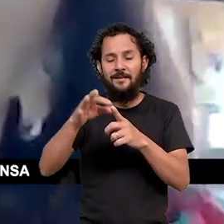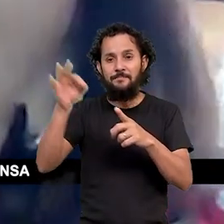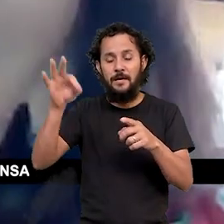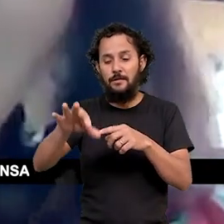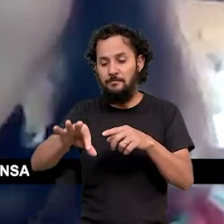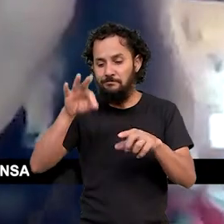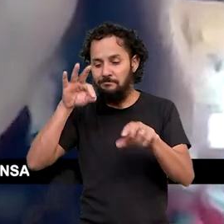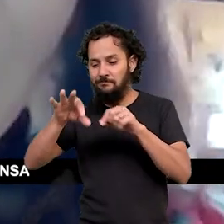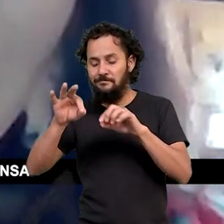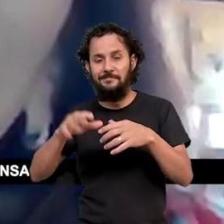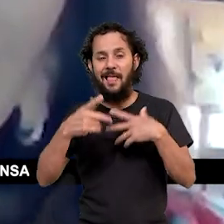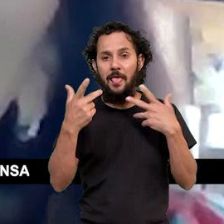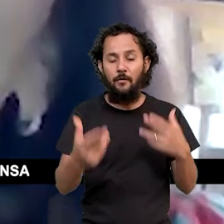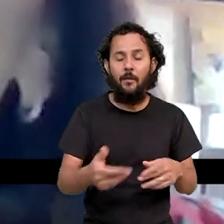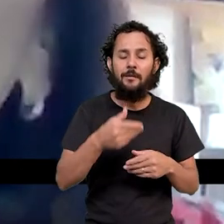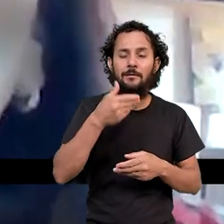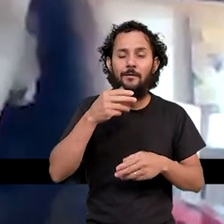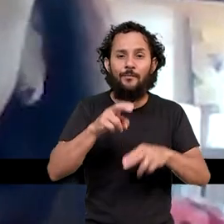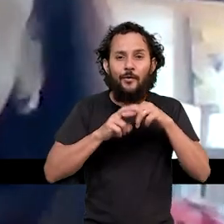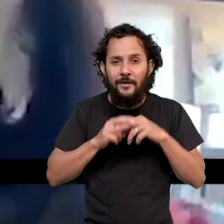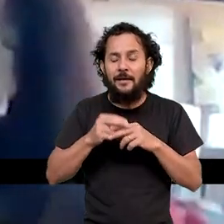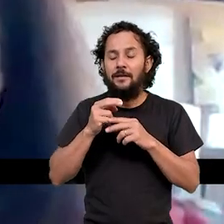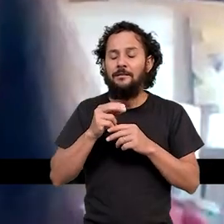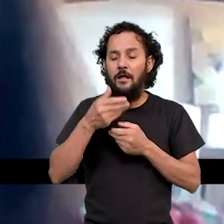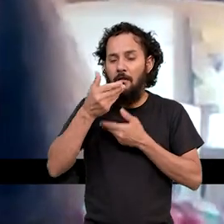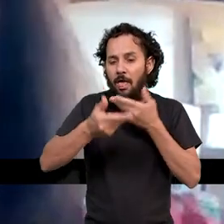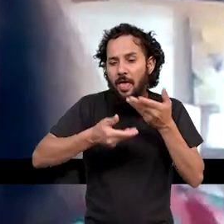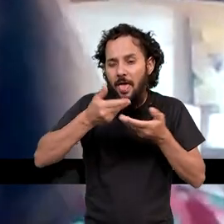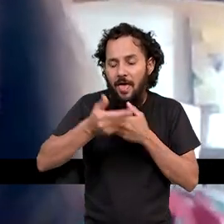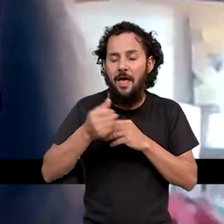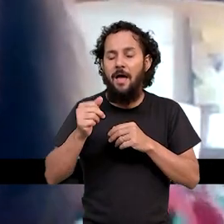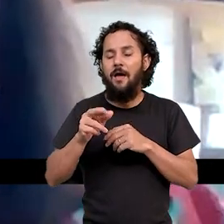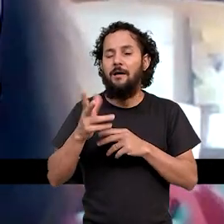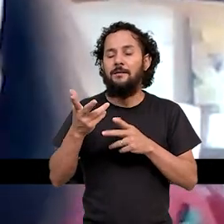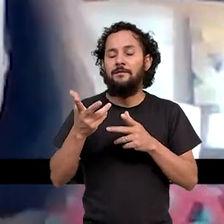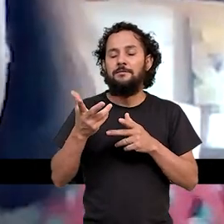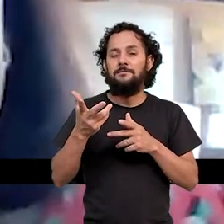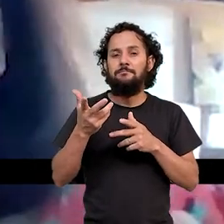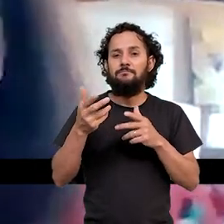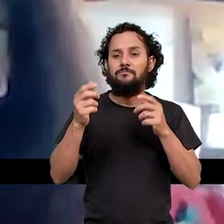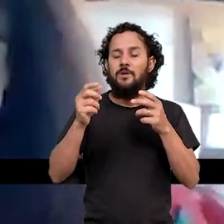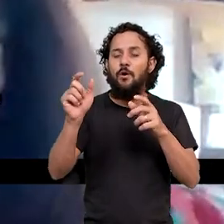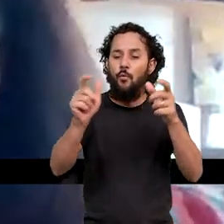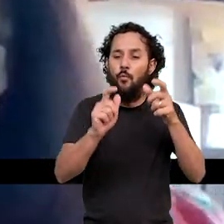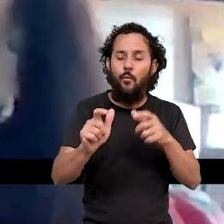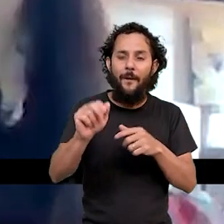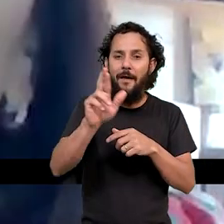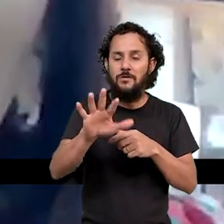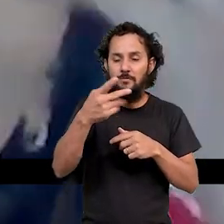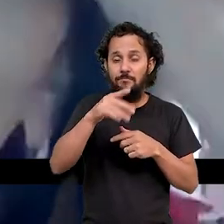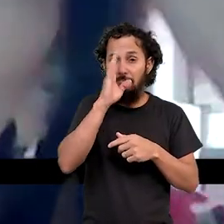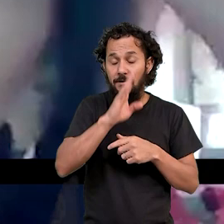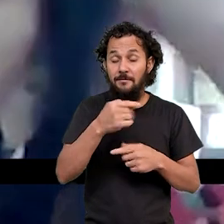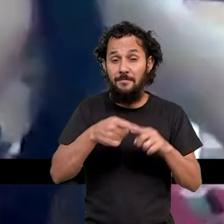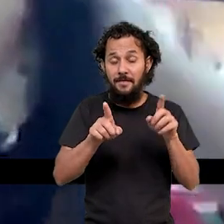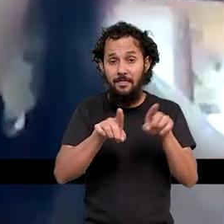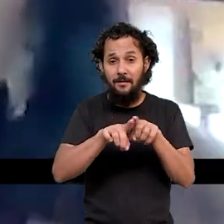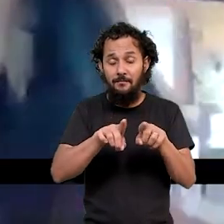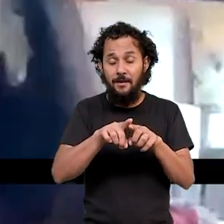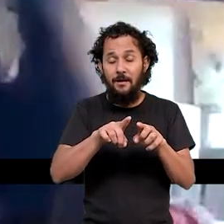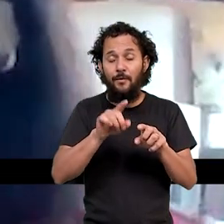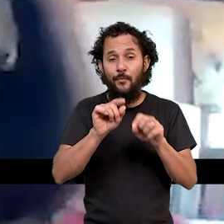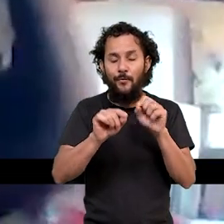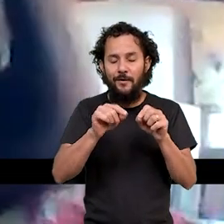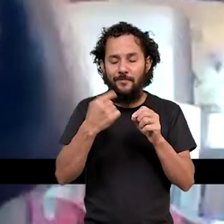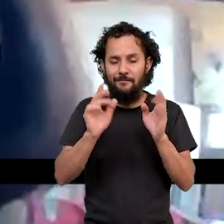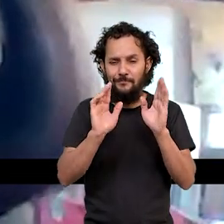isso, desta fala mansa de algumas regiões do Brasil. Tá? E é neste contexto, e para não perder de vista, porque